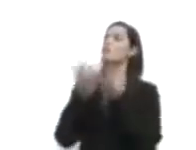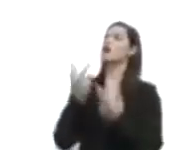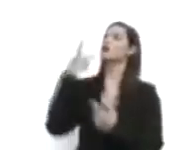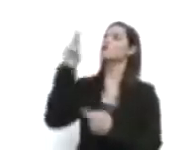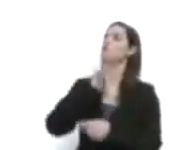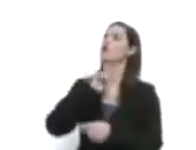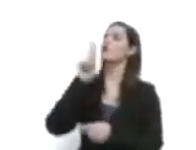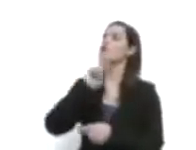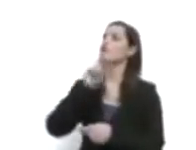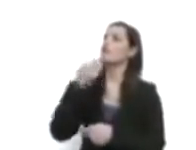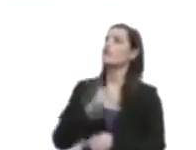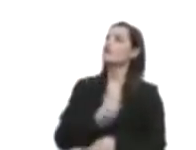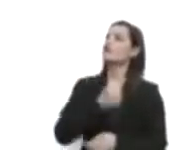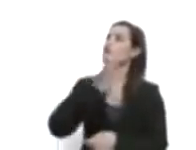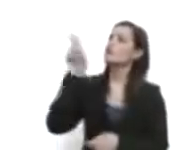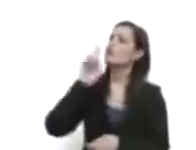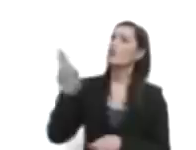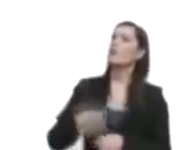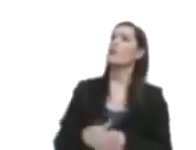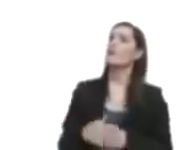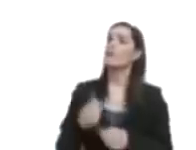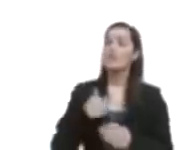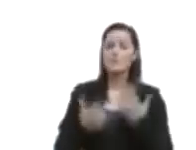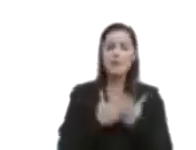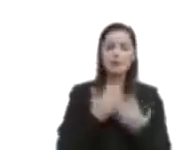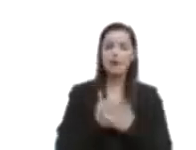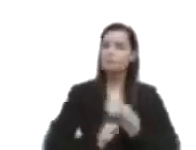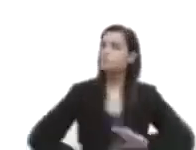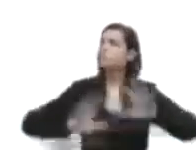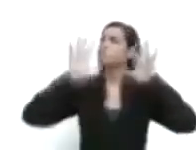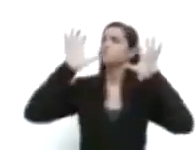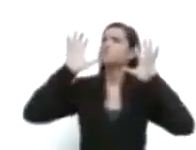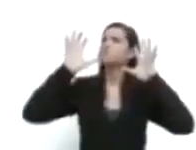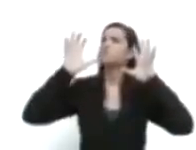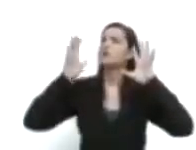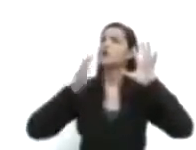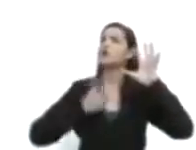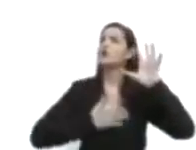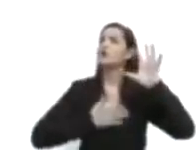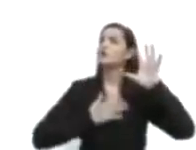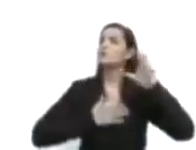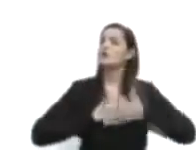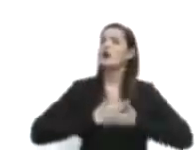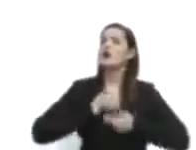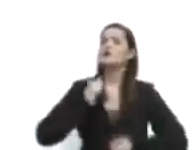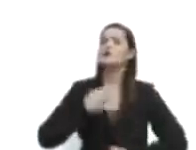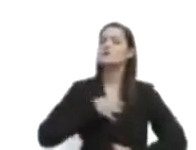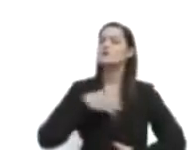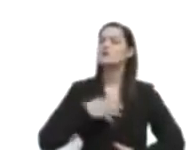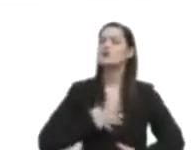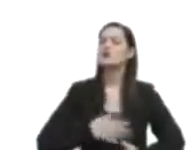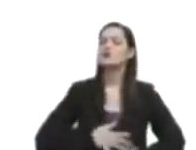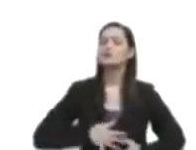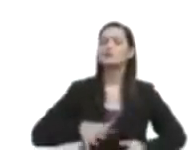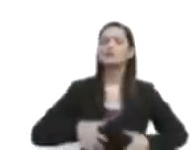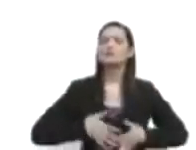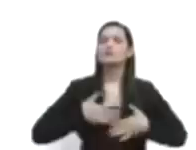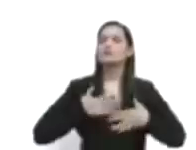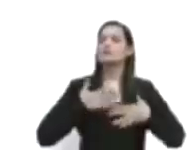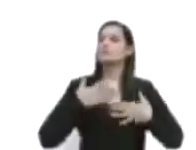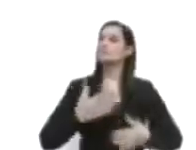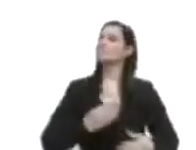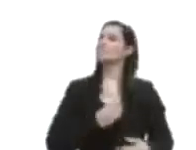nome louvarei, levantarei minhas mãos, a minha alma se fartará com tutânea gordura, e a minha boca Te louvará com alegres